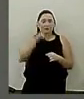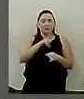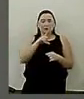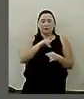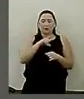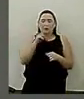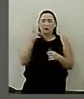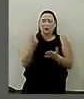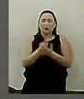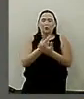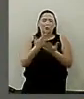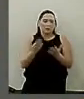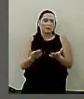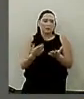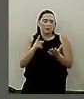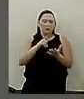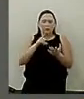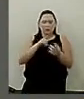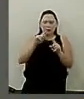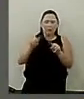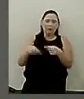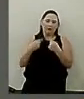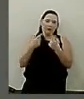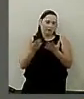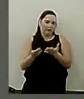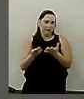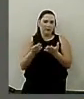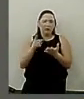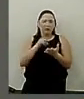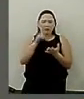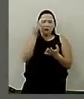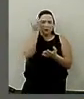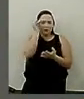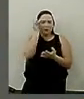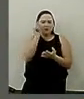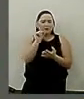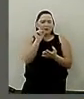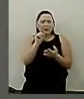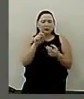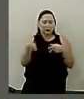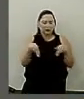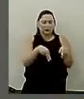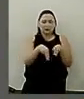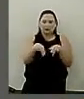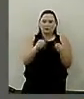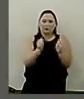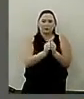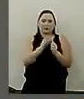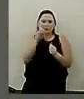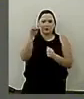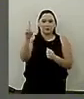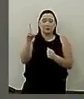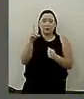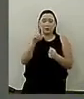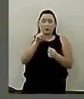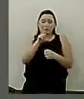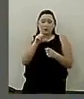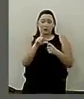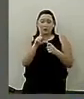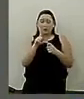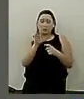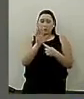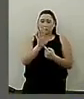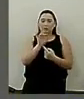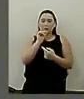da diversidade de desafios que ela enfrenta na caminhada cristã. Lucas mostra aqui quatro